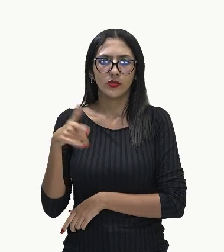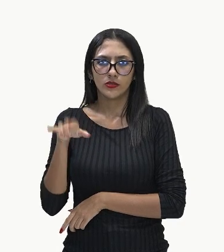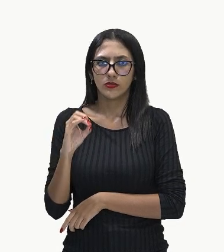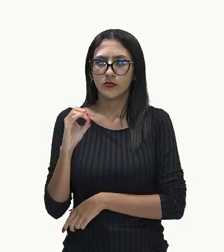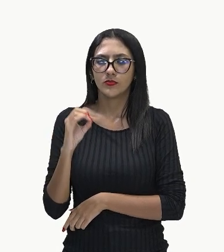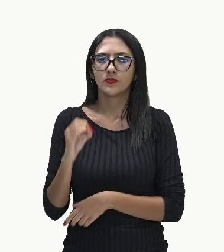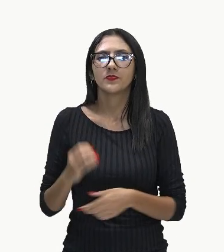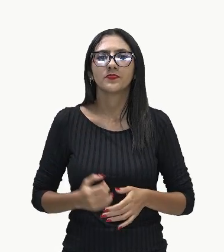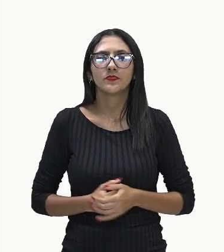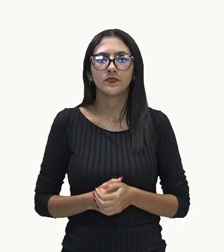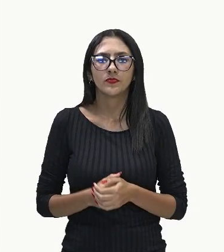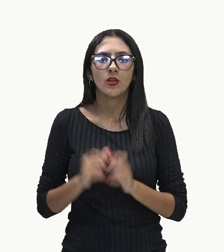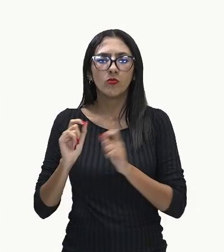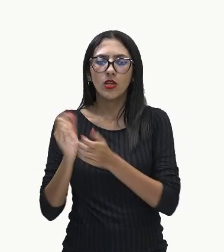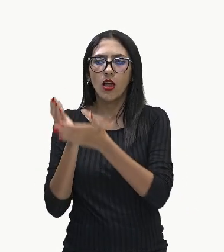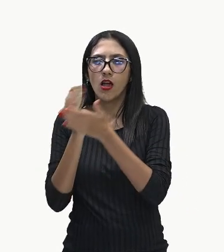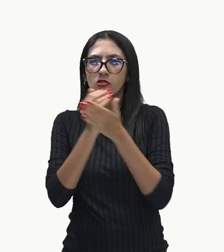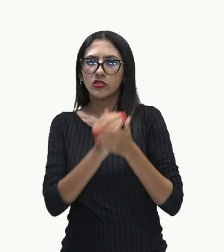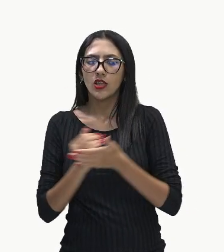Ok?